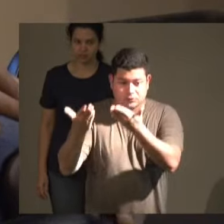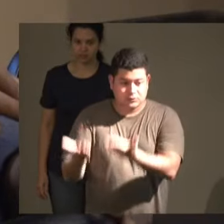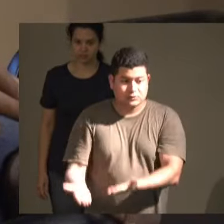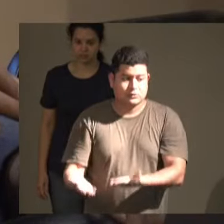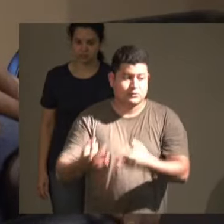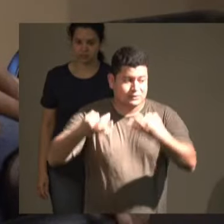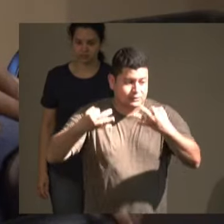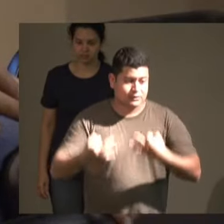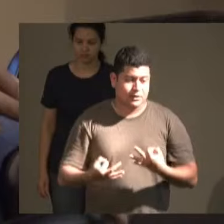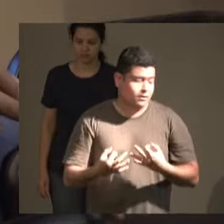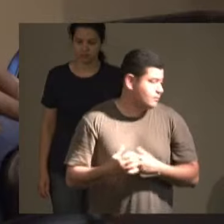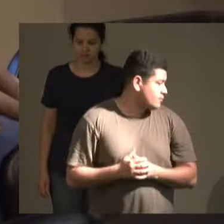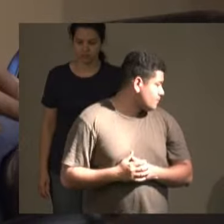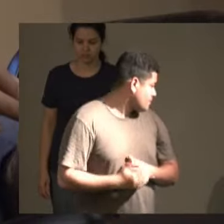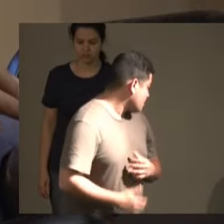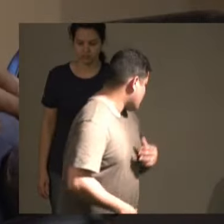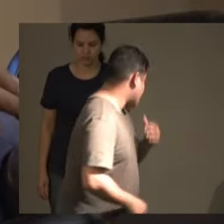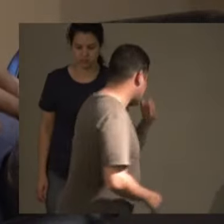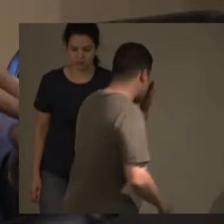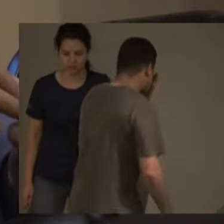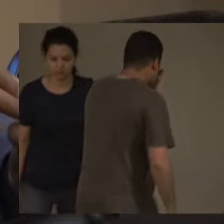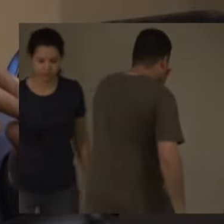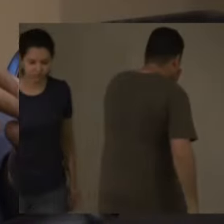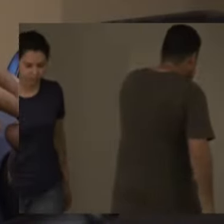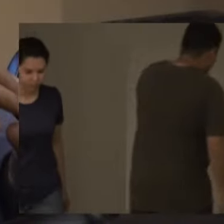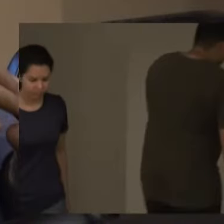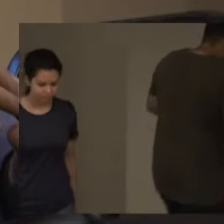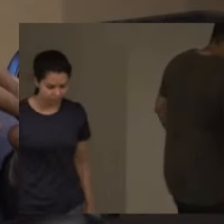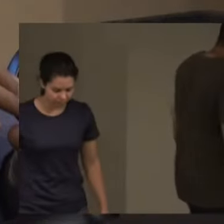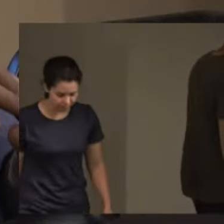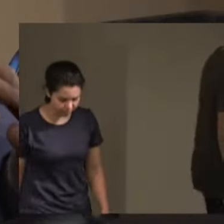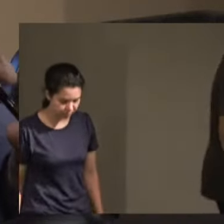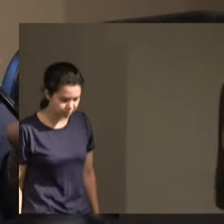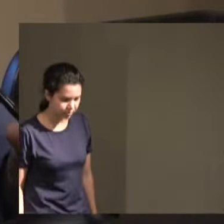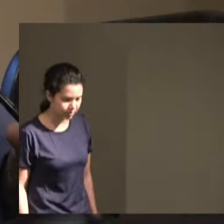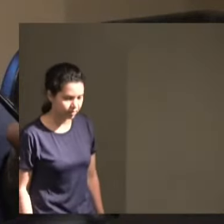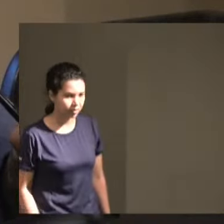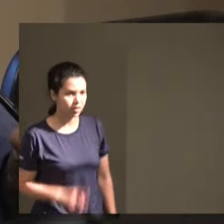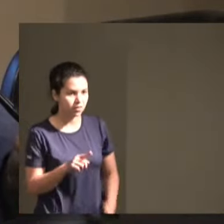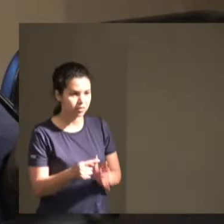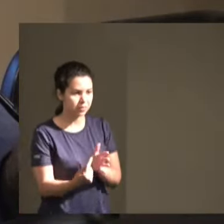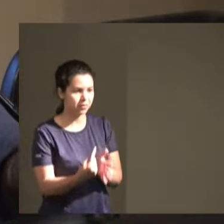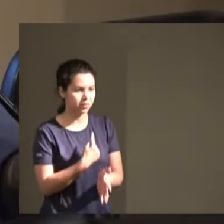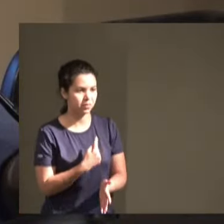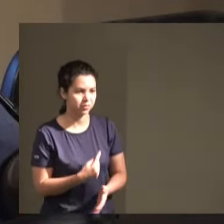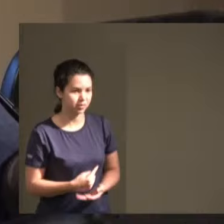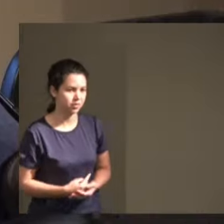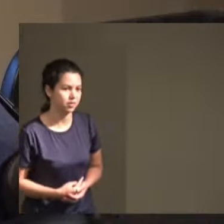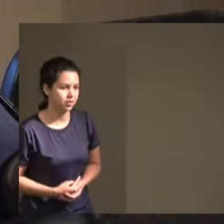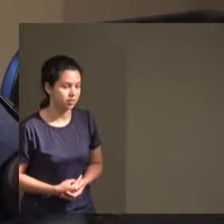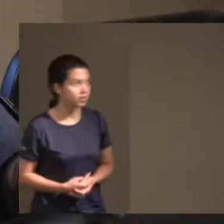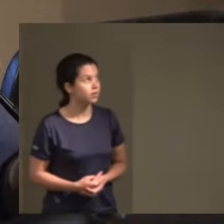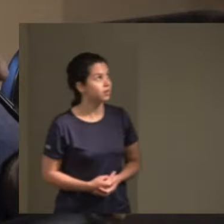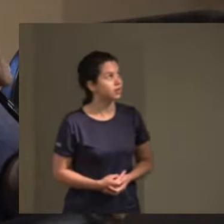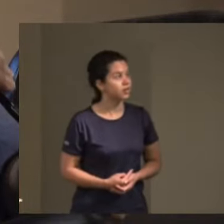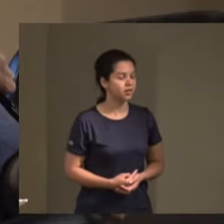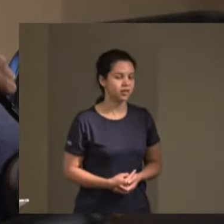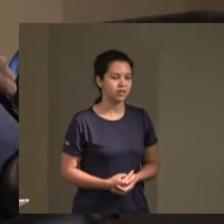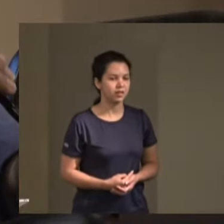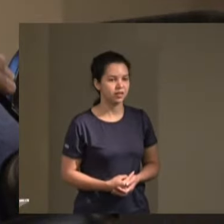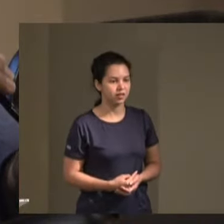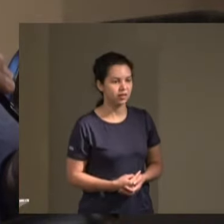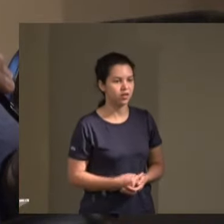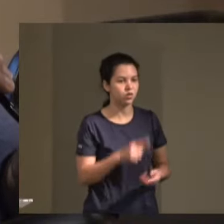mais eficaz estas necessidades. Aí você me pergunta, e foi suficiente essa escuta, essa ampla escuta,